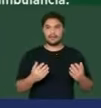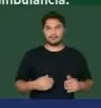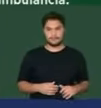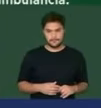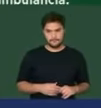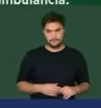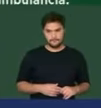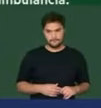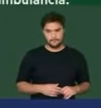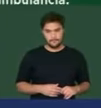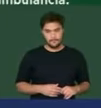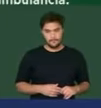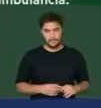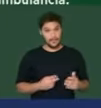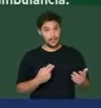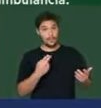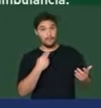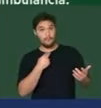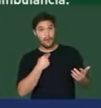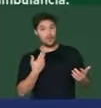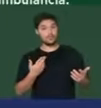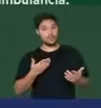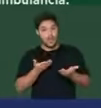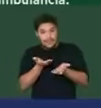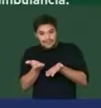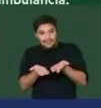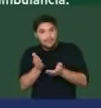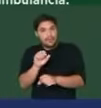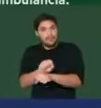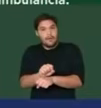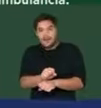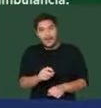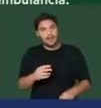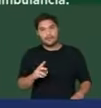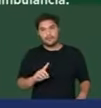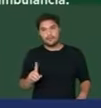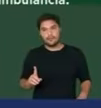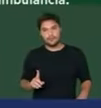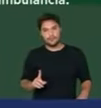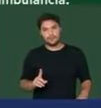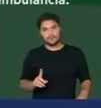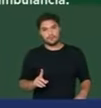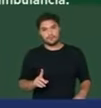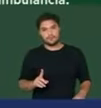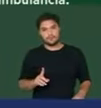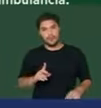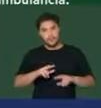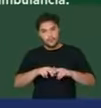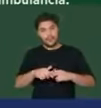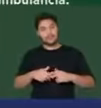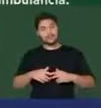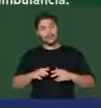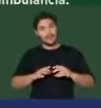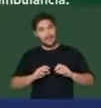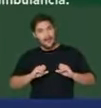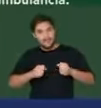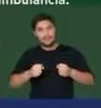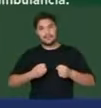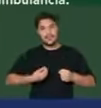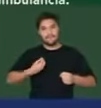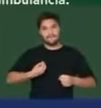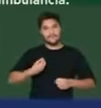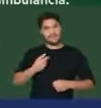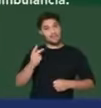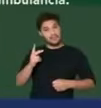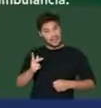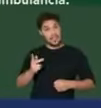de forma alguma ver interrompido o tratamento dos seus filhos e seus familiares, e em nome da vida deles que elas vieram aqui todas